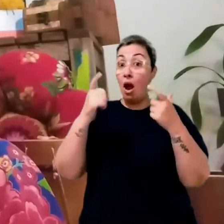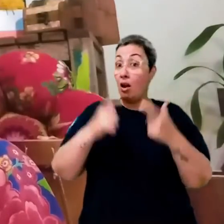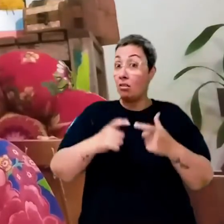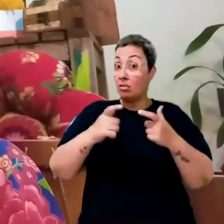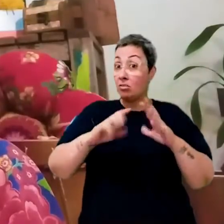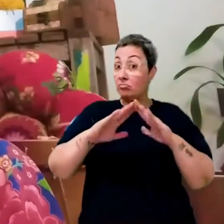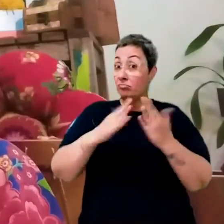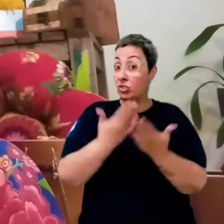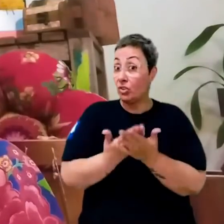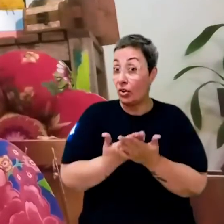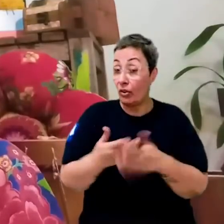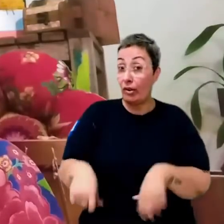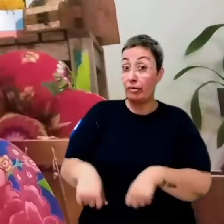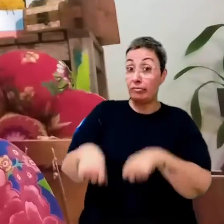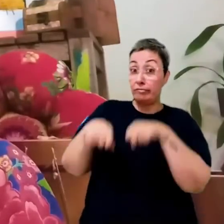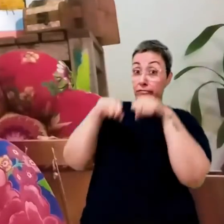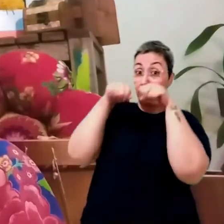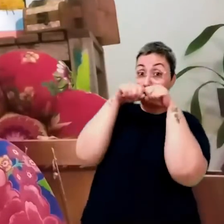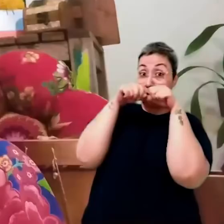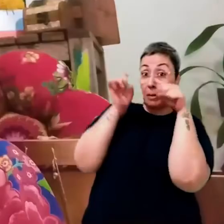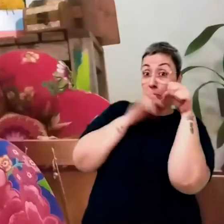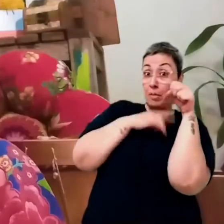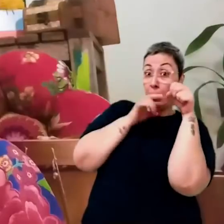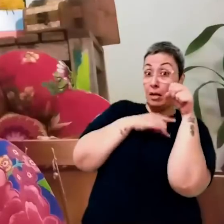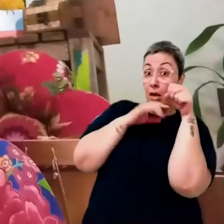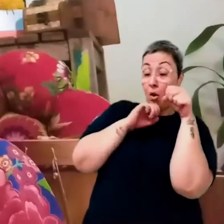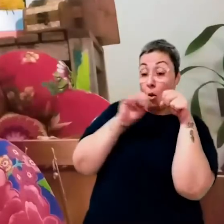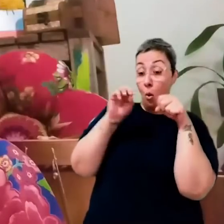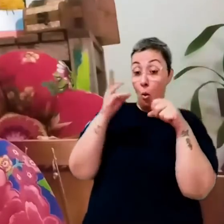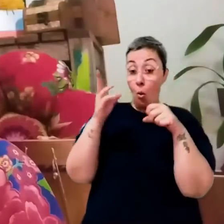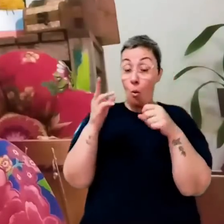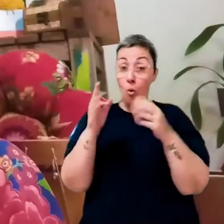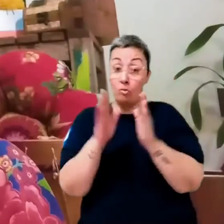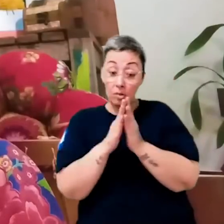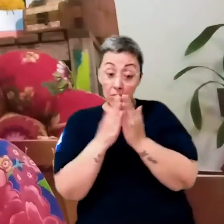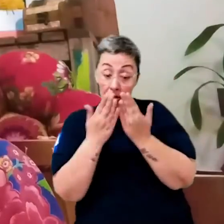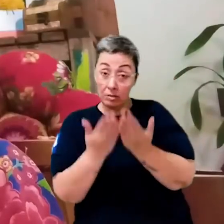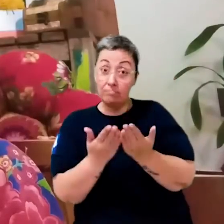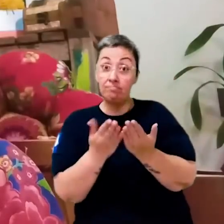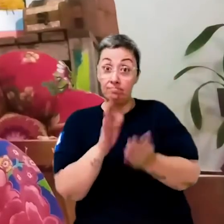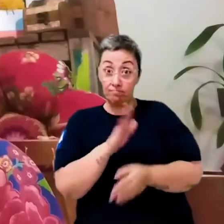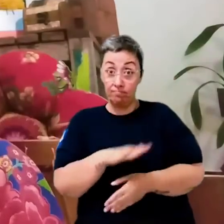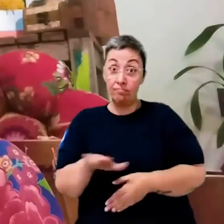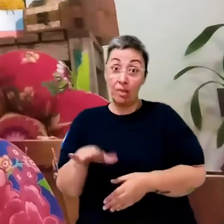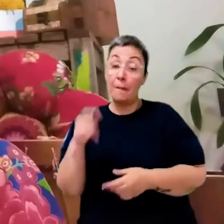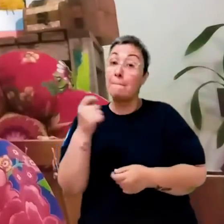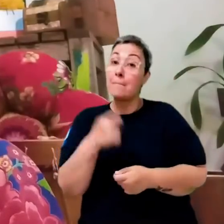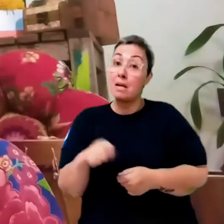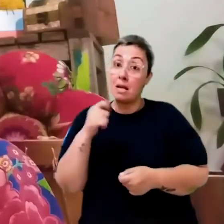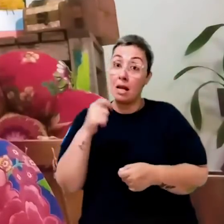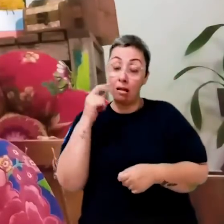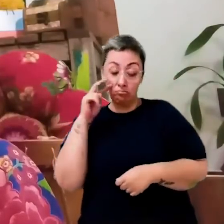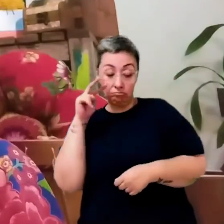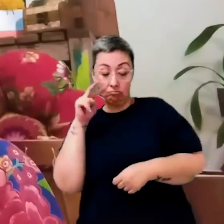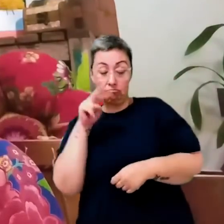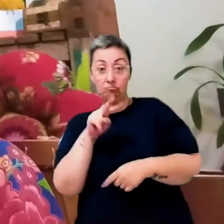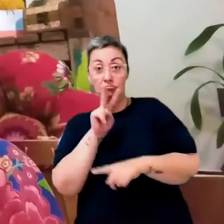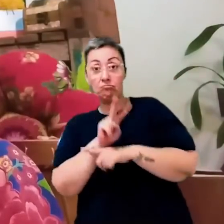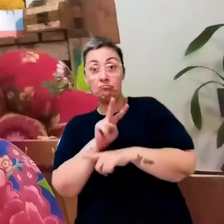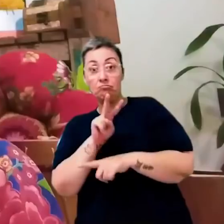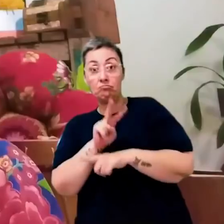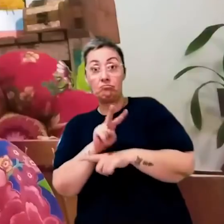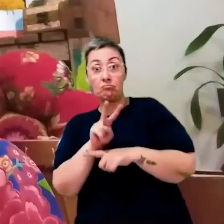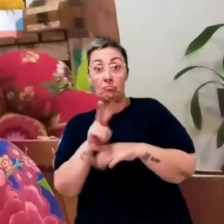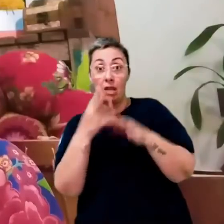debaixo do lençol ou até diante de um livro. As crianças precisam ser observadas com um